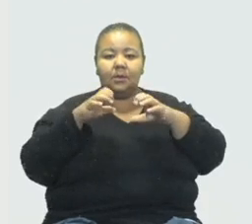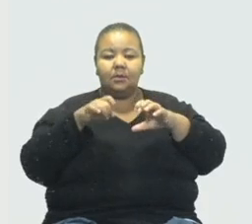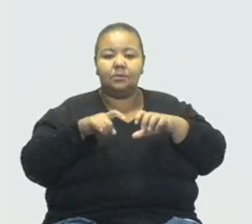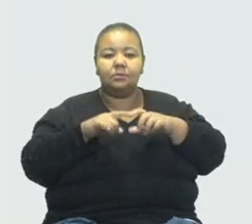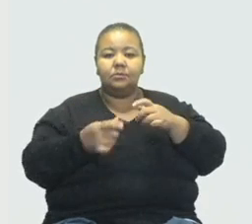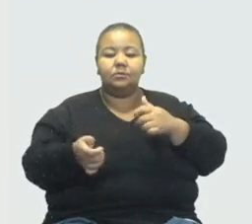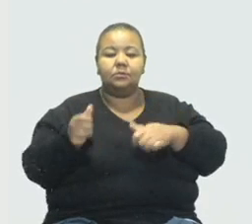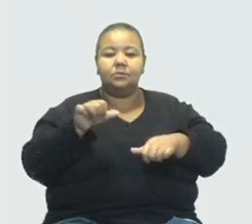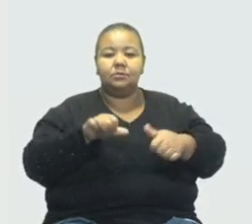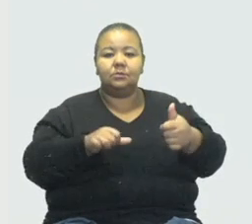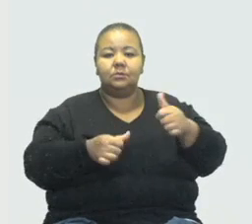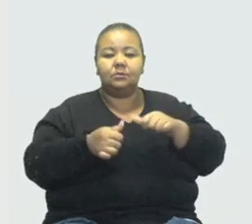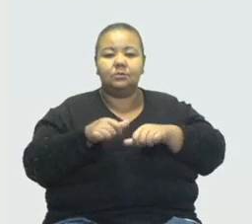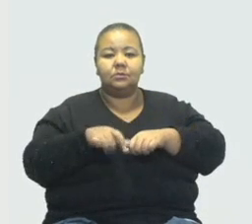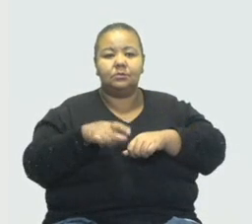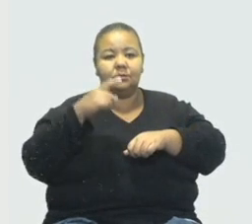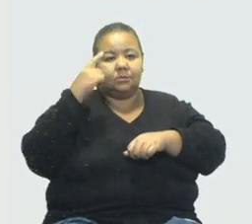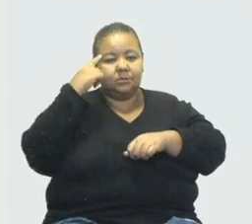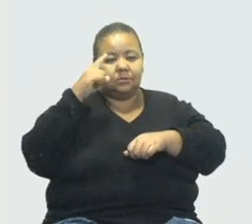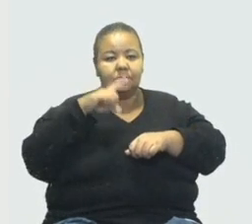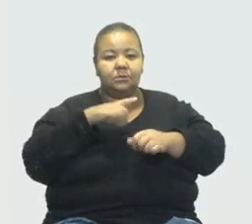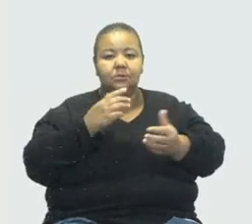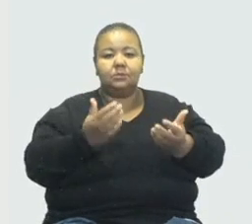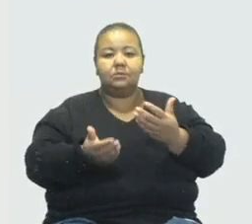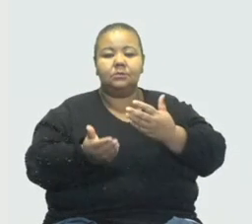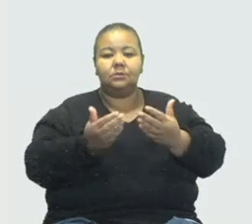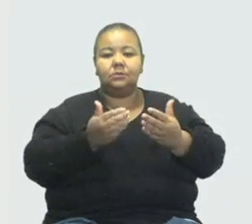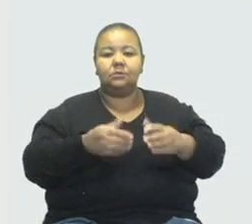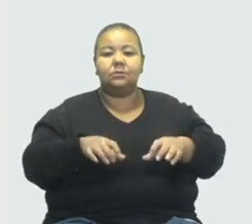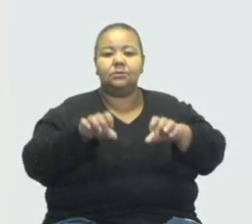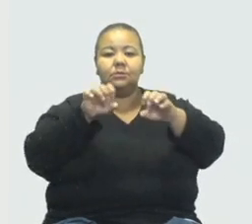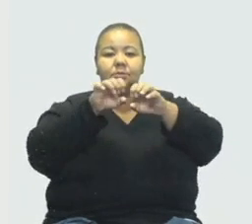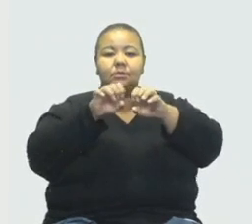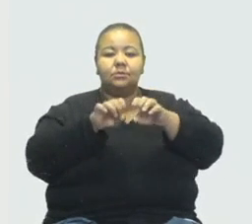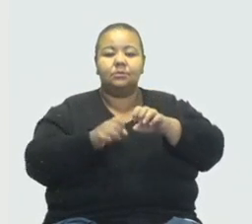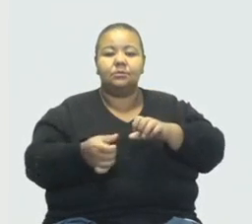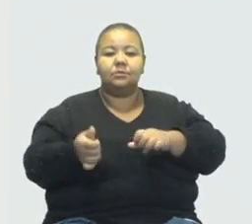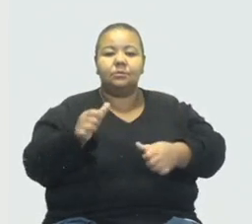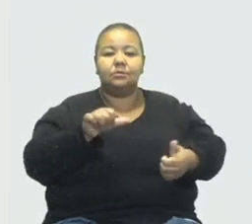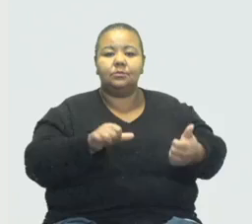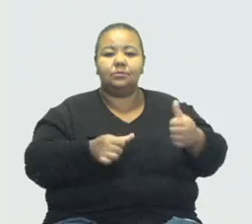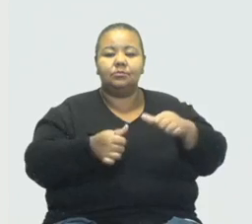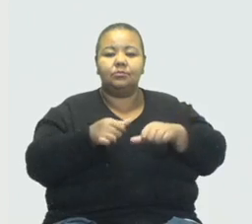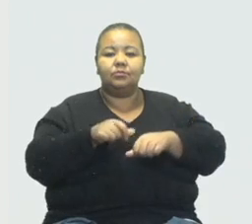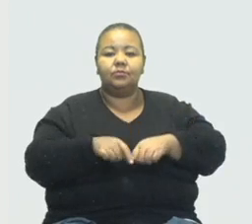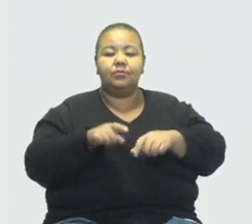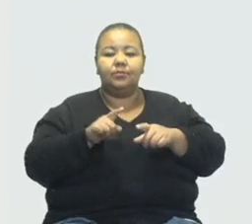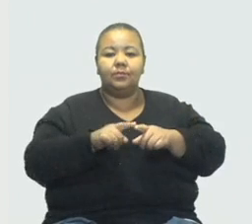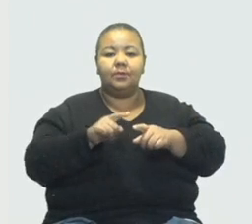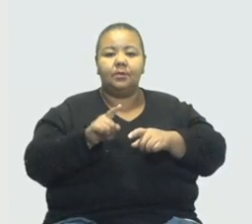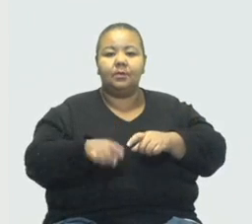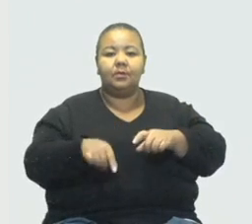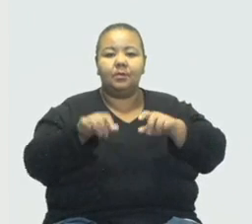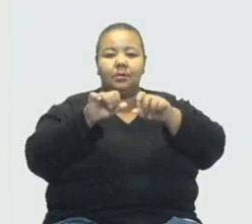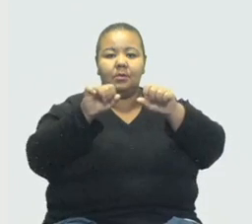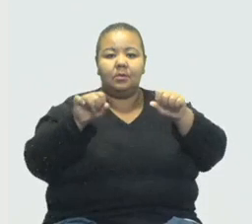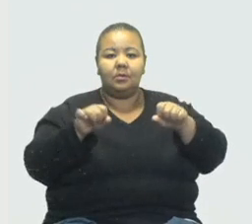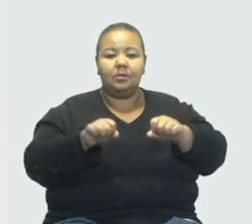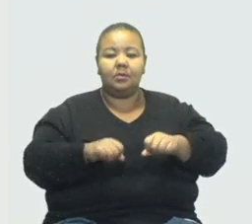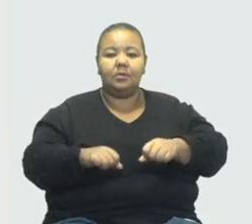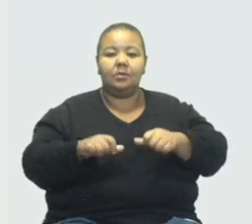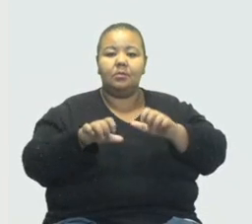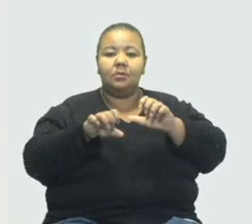química, quando pensamos em balanceamento de equações químicas, e isso com relação aos sistemas de